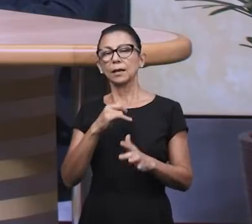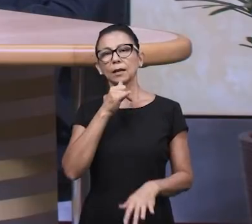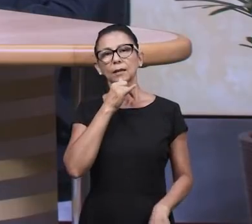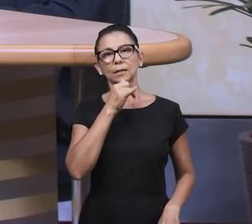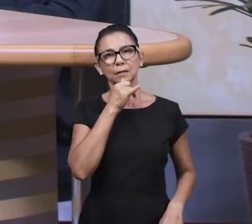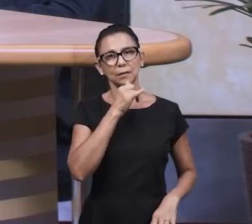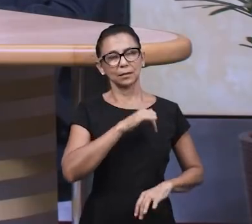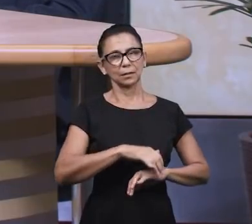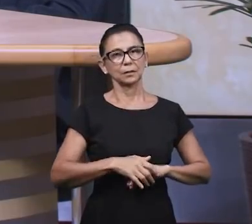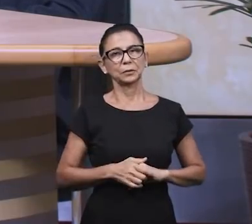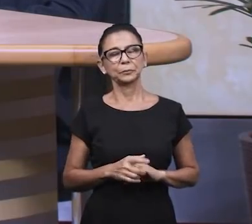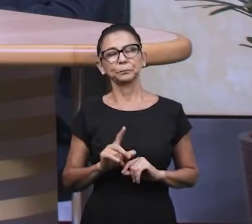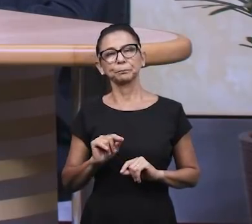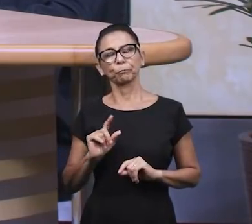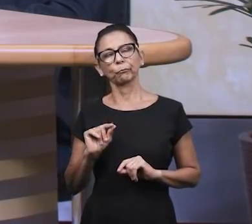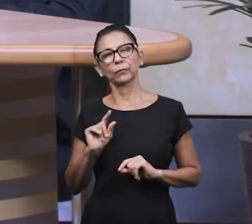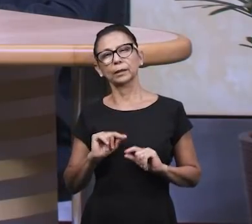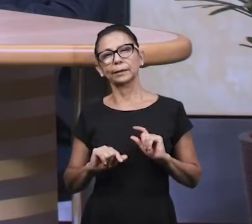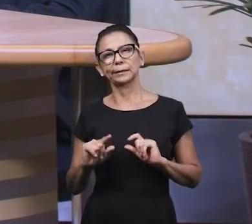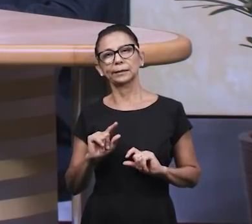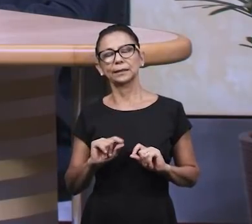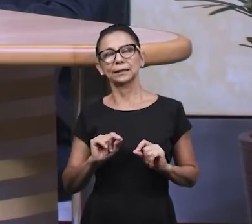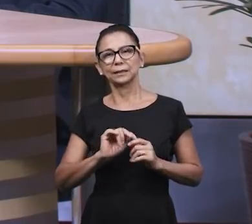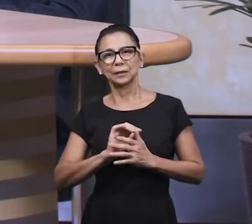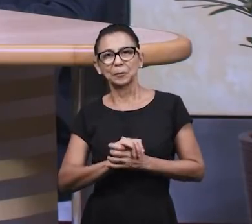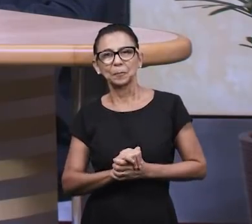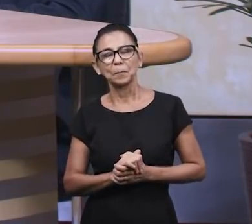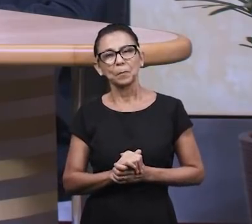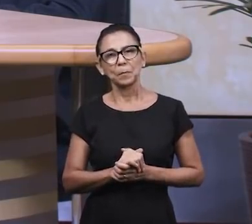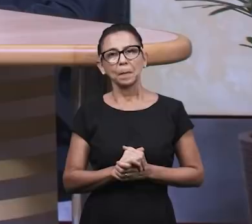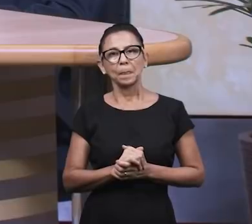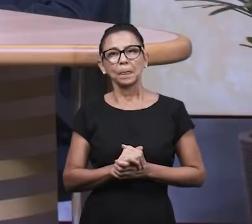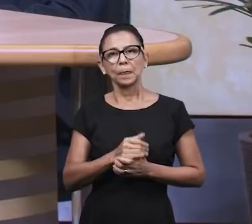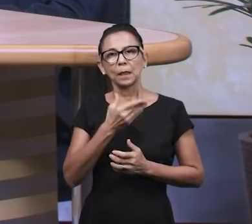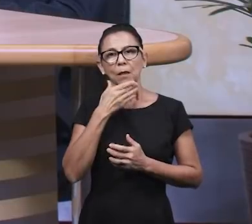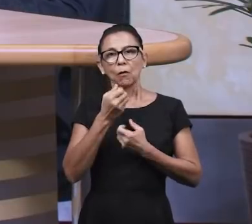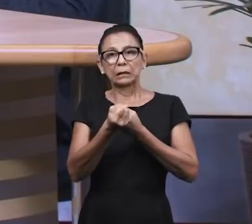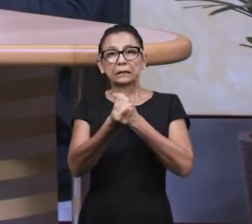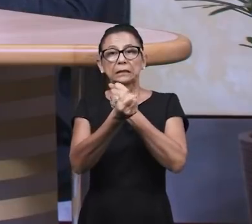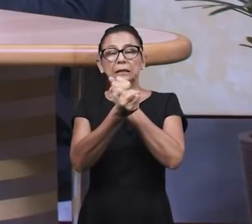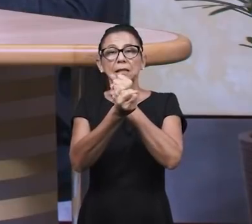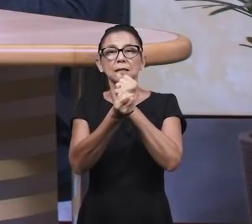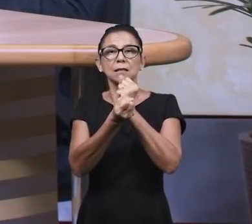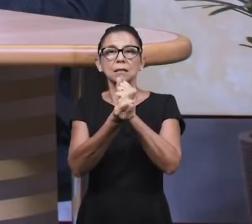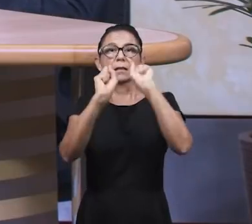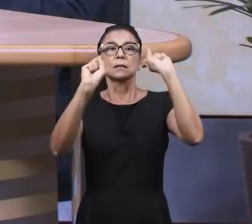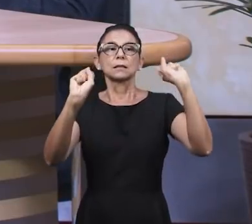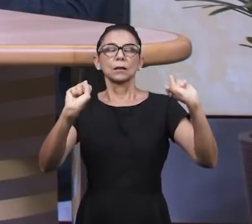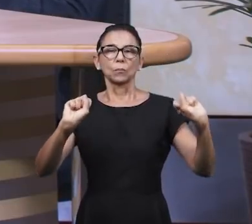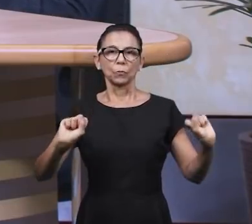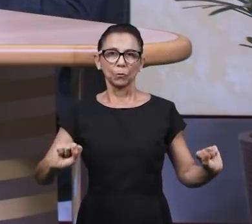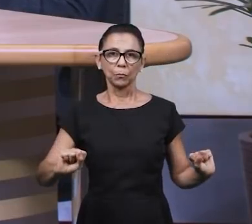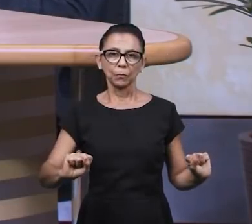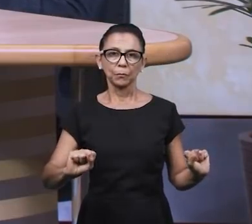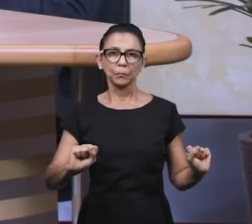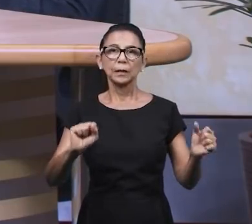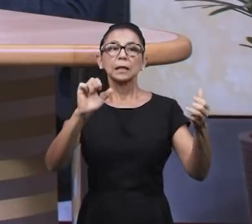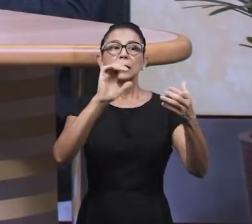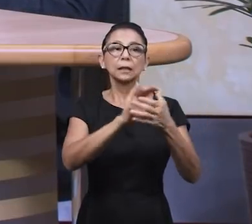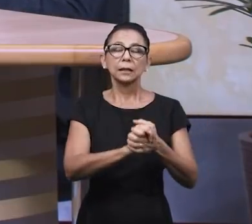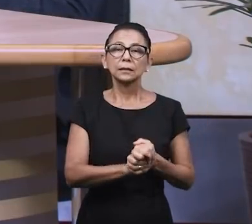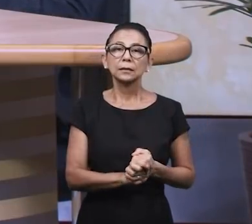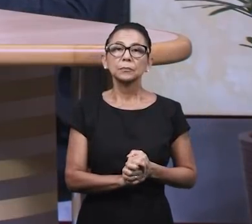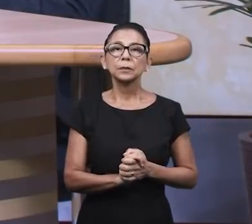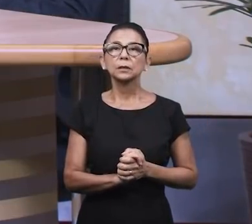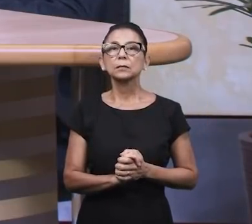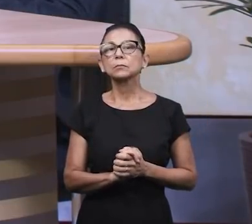exemplo, ali no casamento de Sansão. O que vai acontecer no casamento de Sansão? O